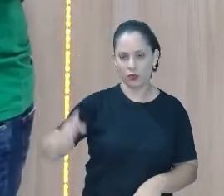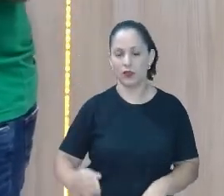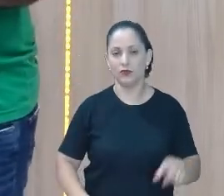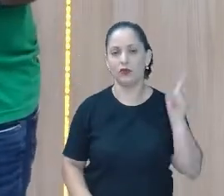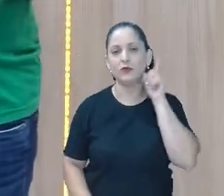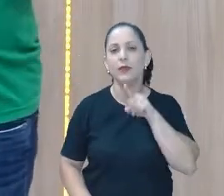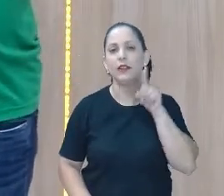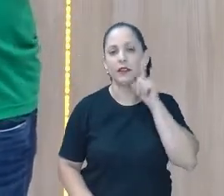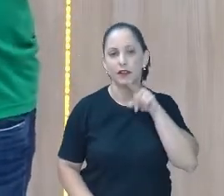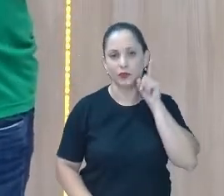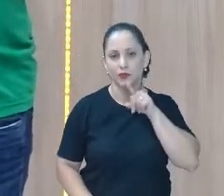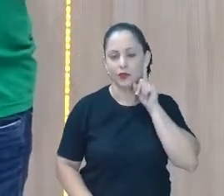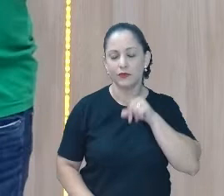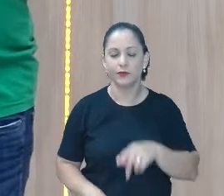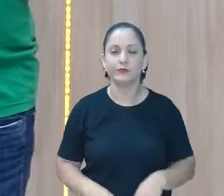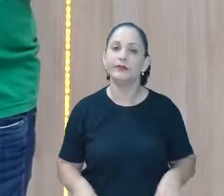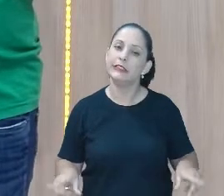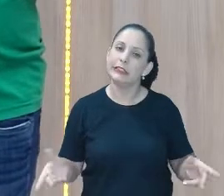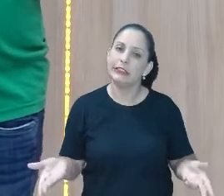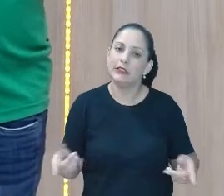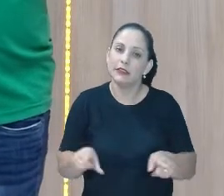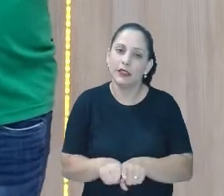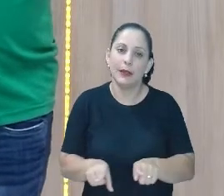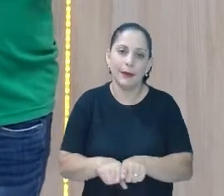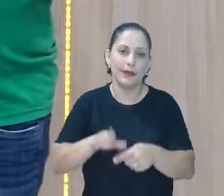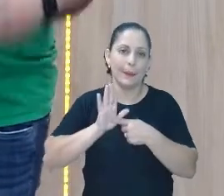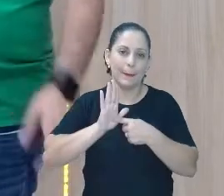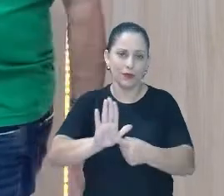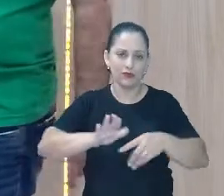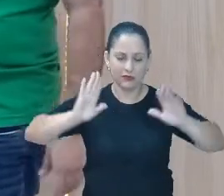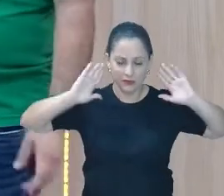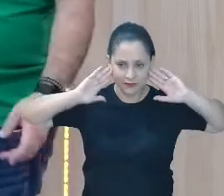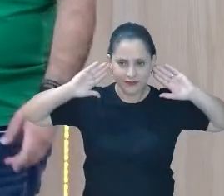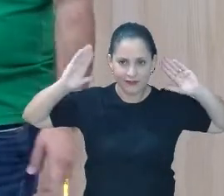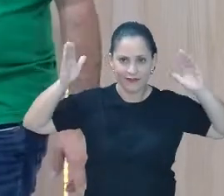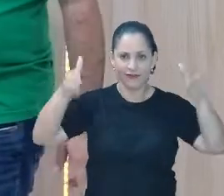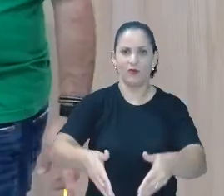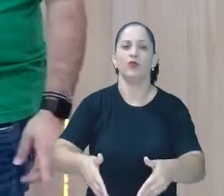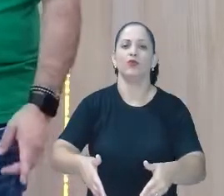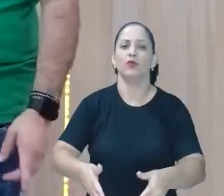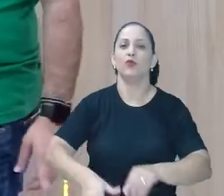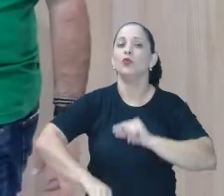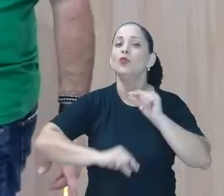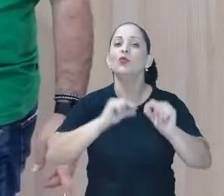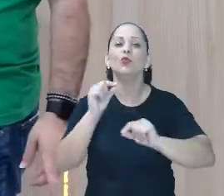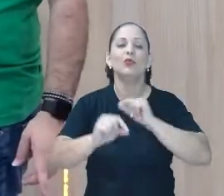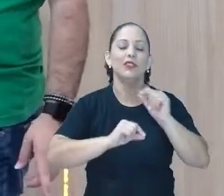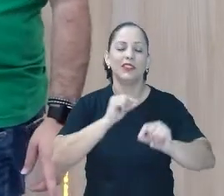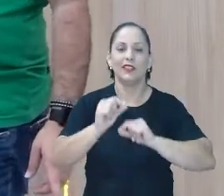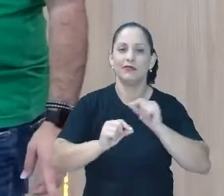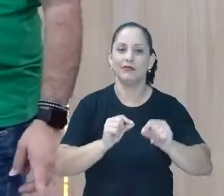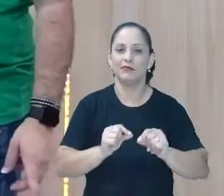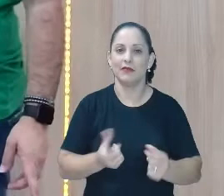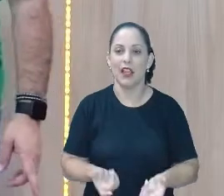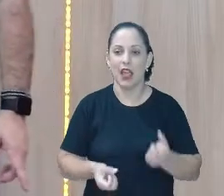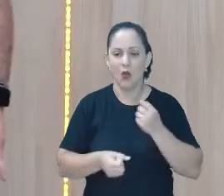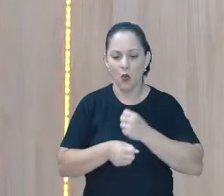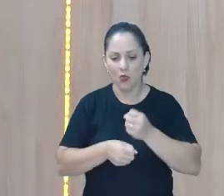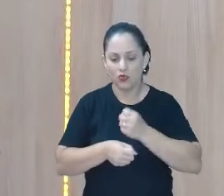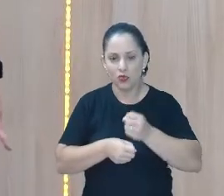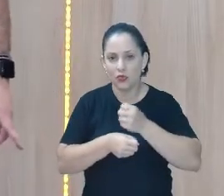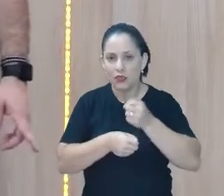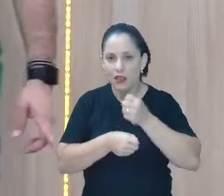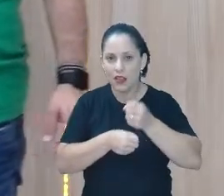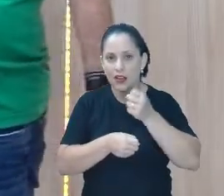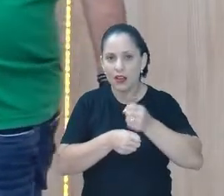vai mostrar de uma forma bem enfática também a construção, né, tudo que levou